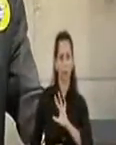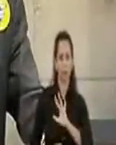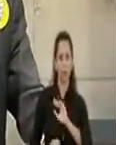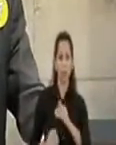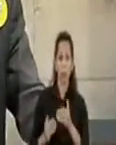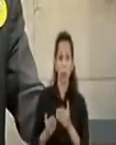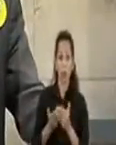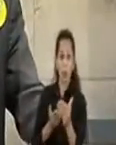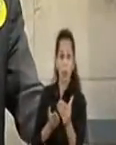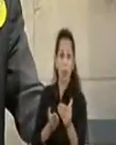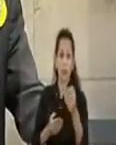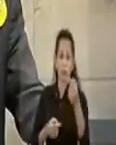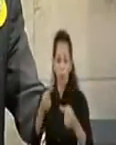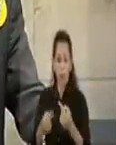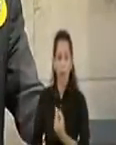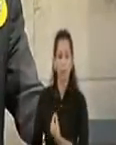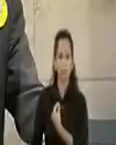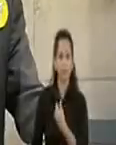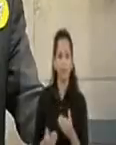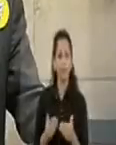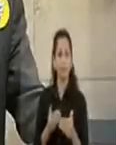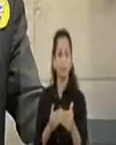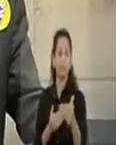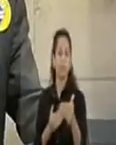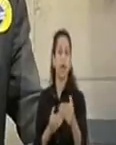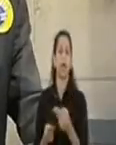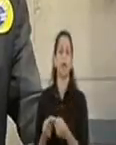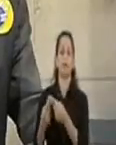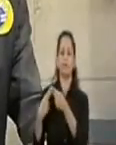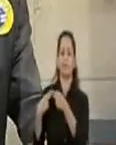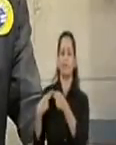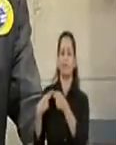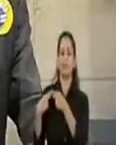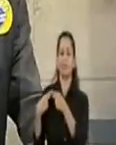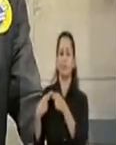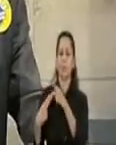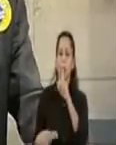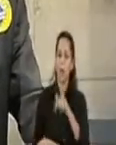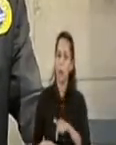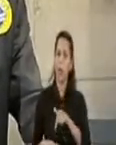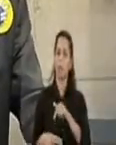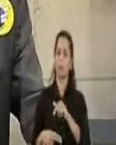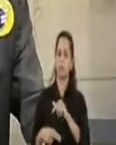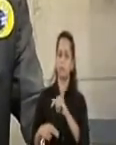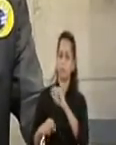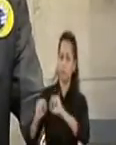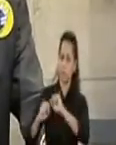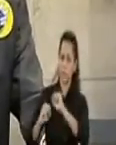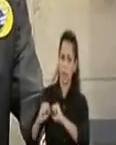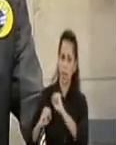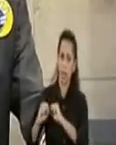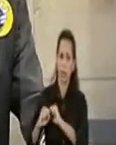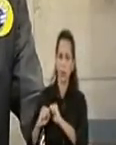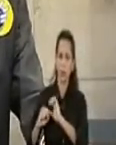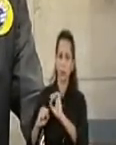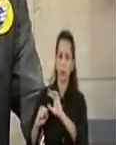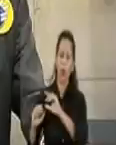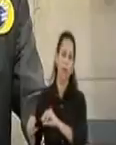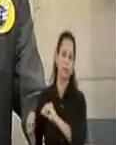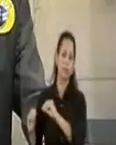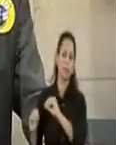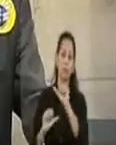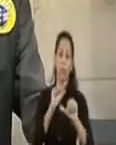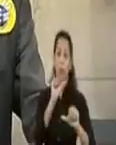qual for essa outra coisa, passa de um gestor, de um não político, por um político carreirista.